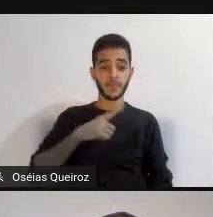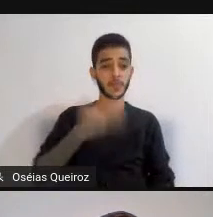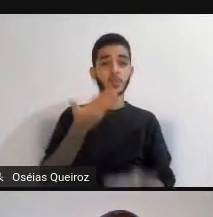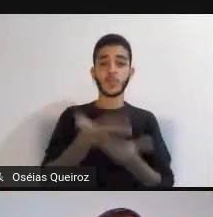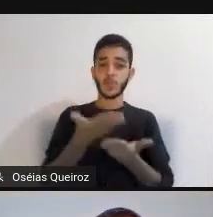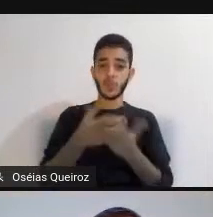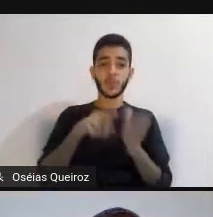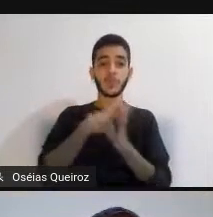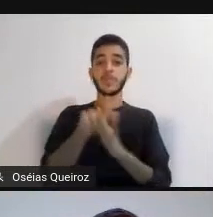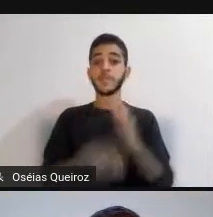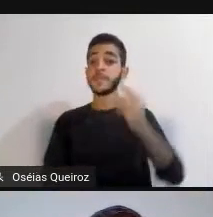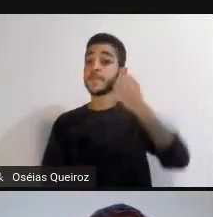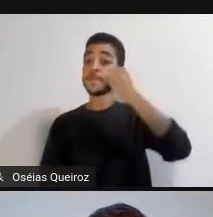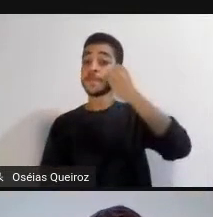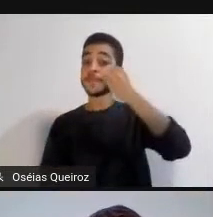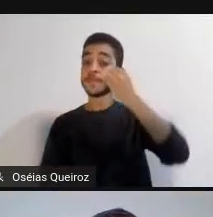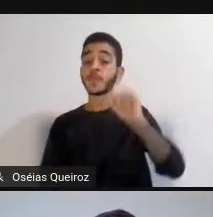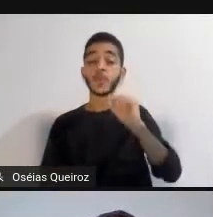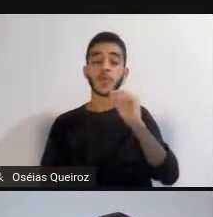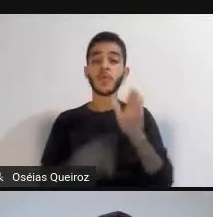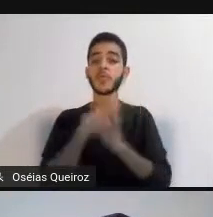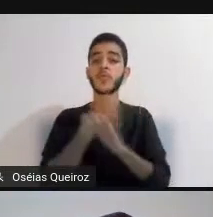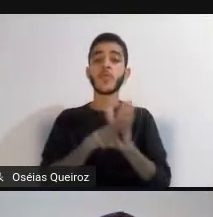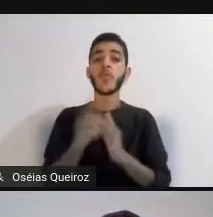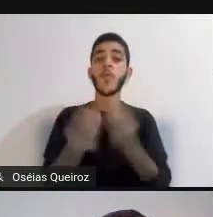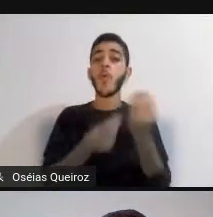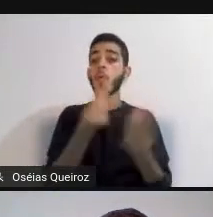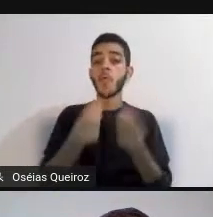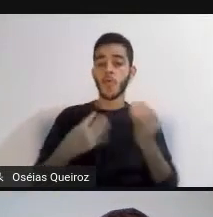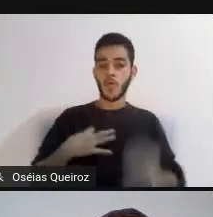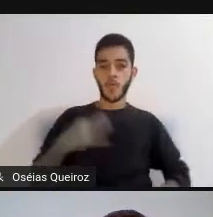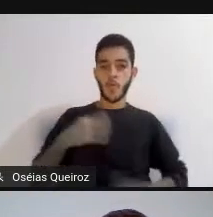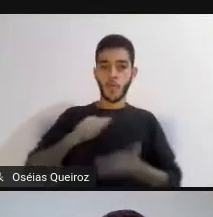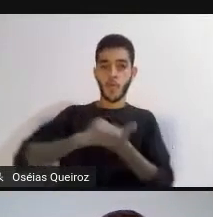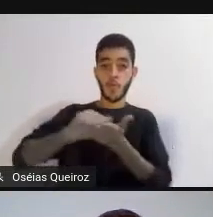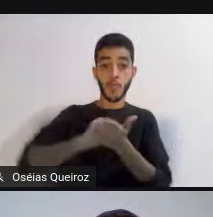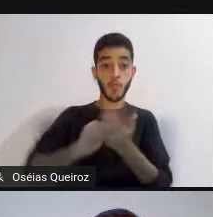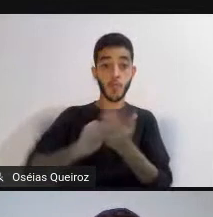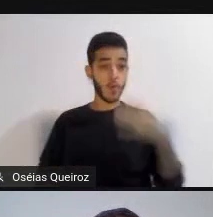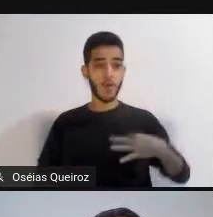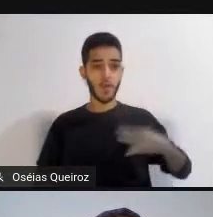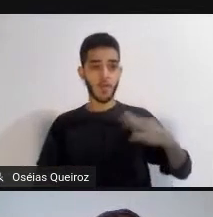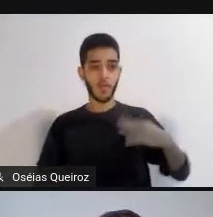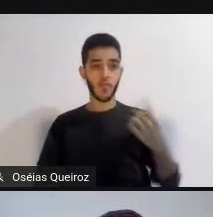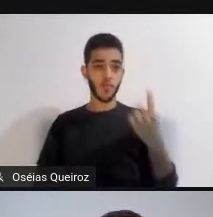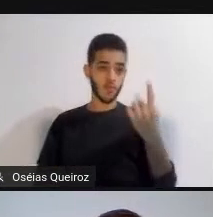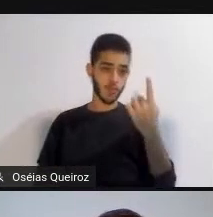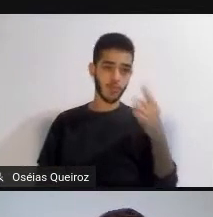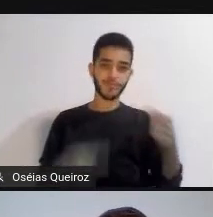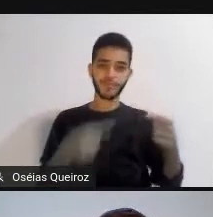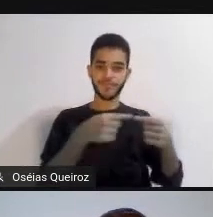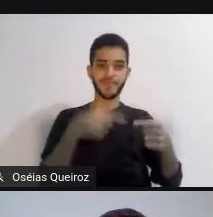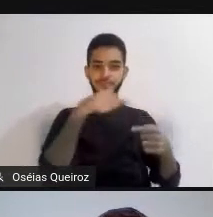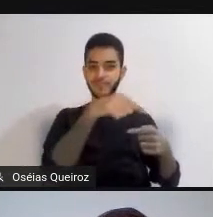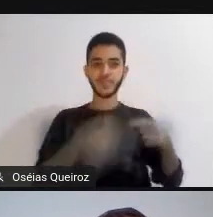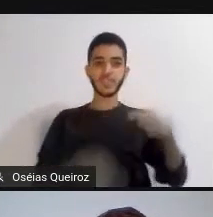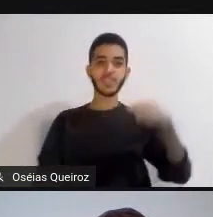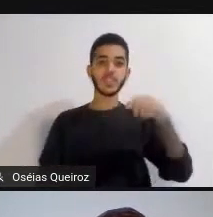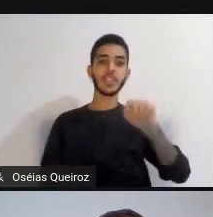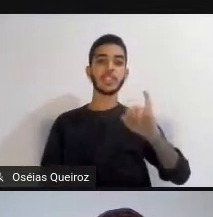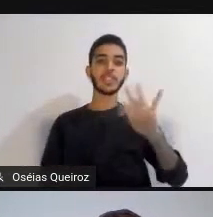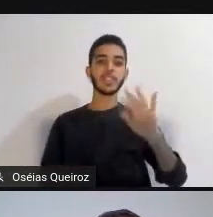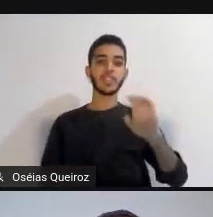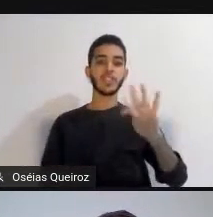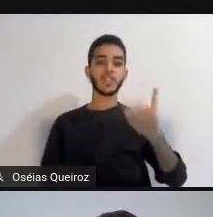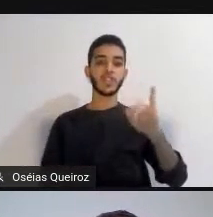tentado quantificar quanto que a lavagem de uma peça feita a partir de tecido sintético libera em uma